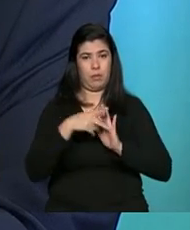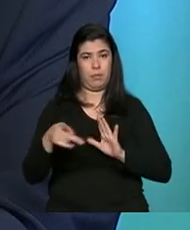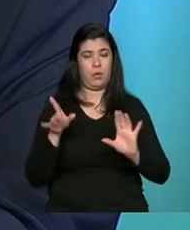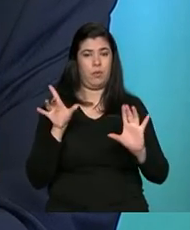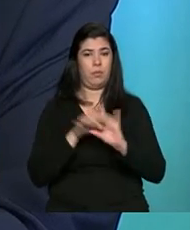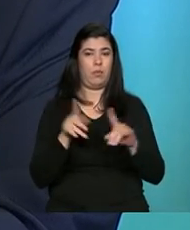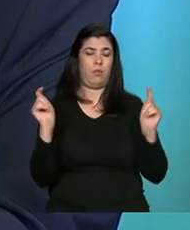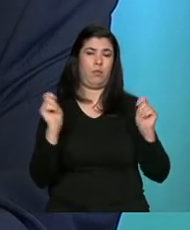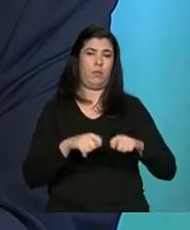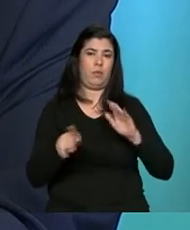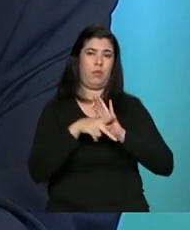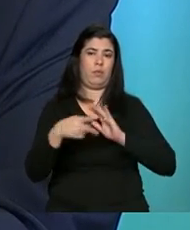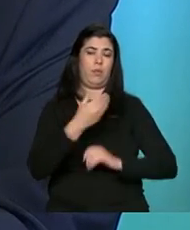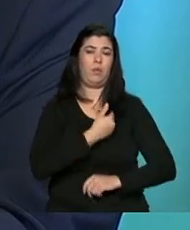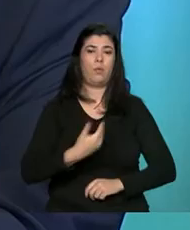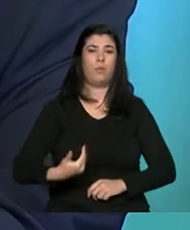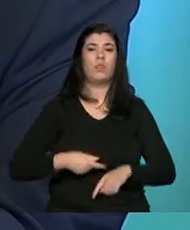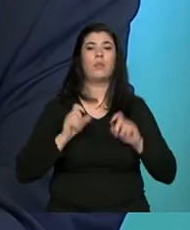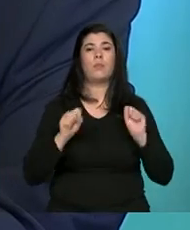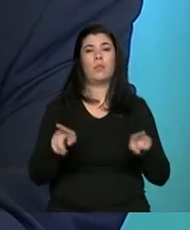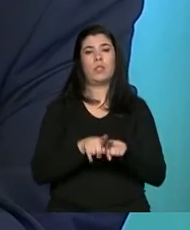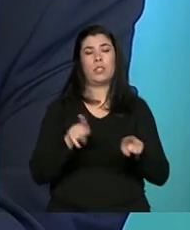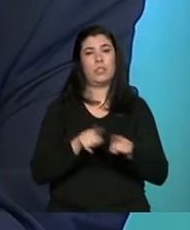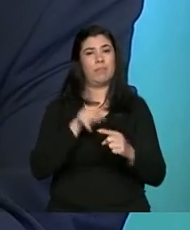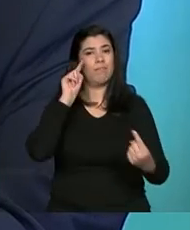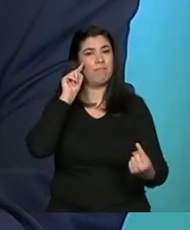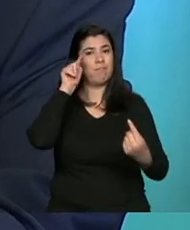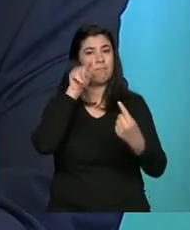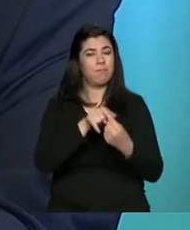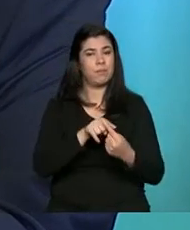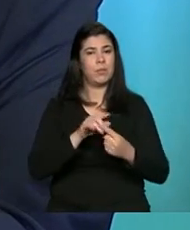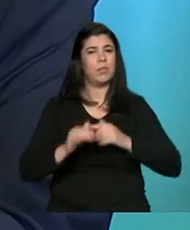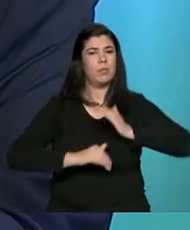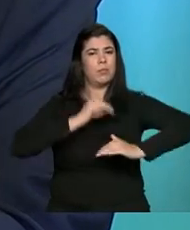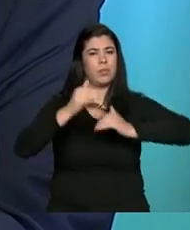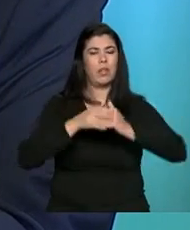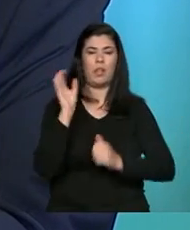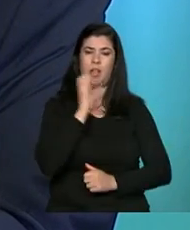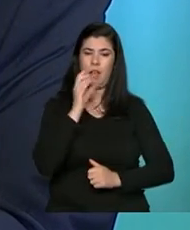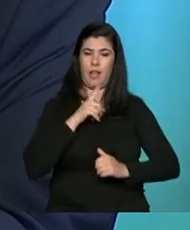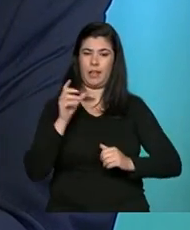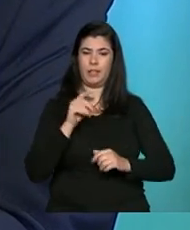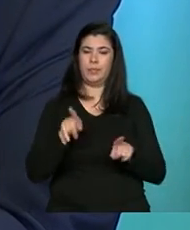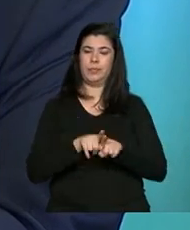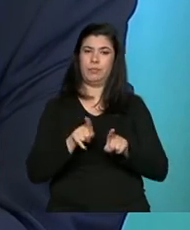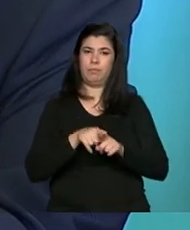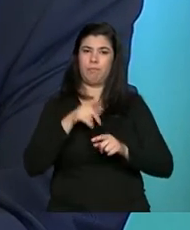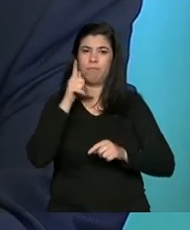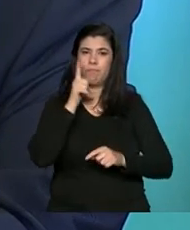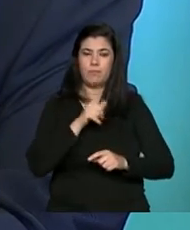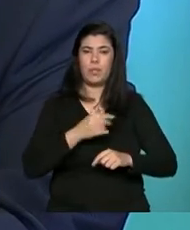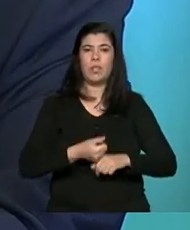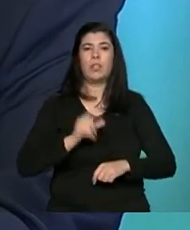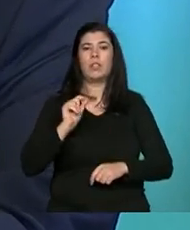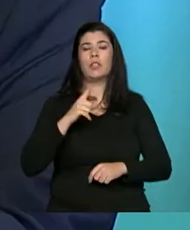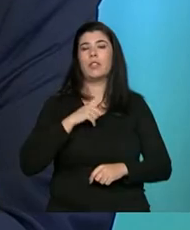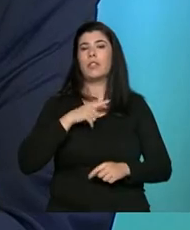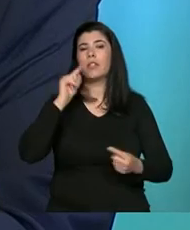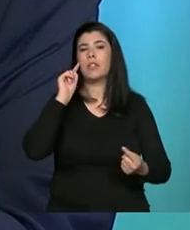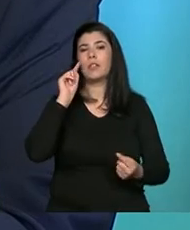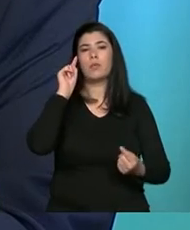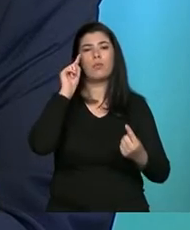para que nós possamos ter esses prazos fluindo com maior velocidade e com menores